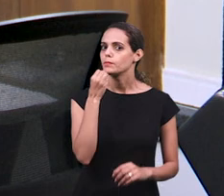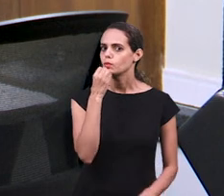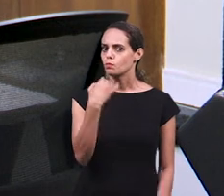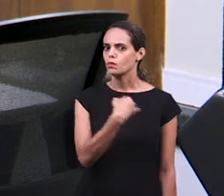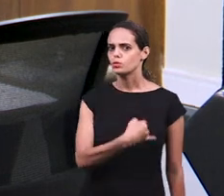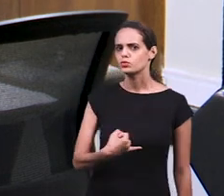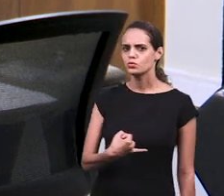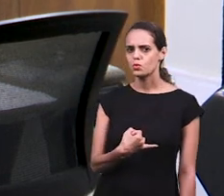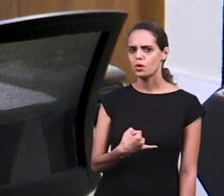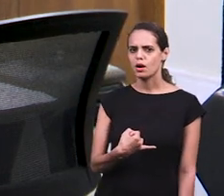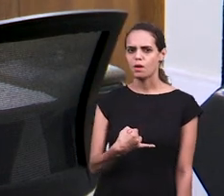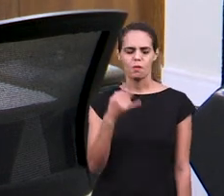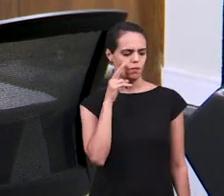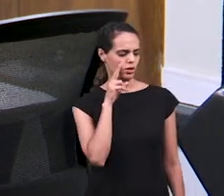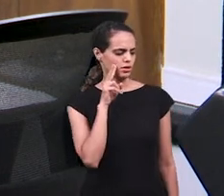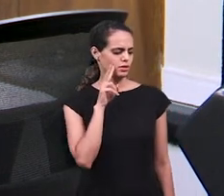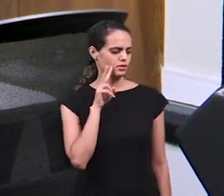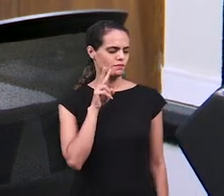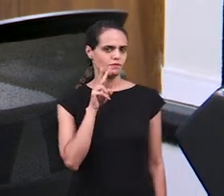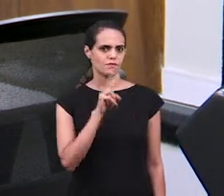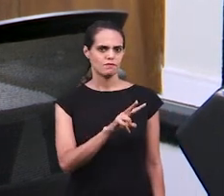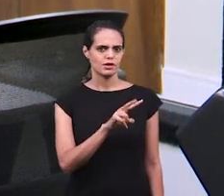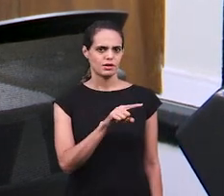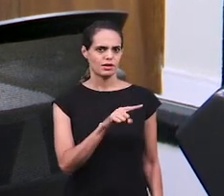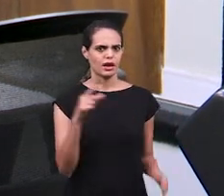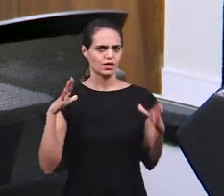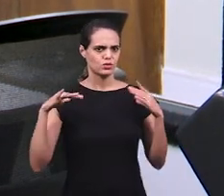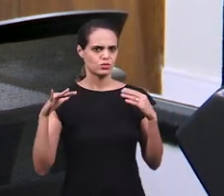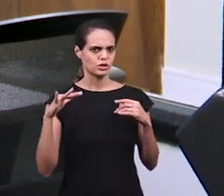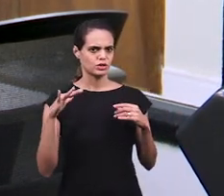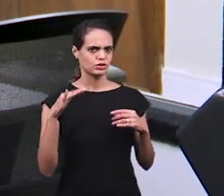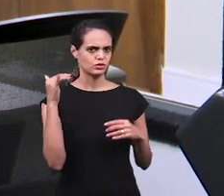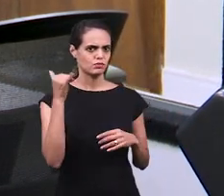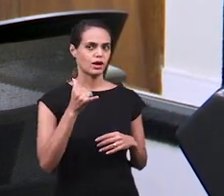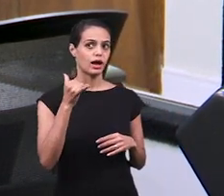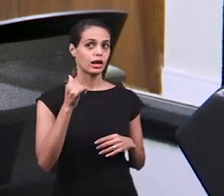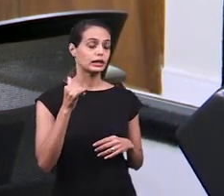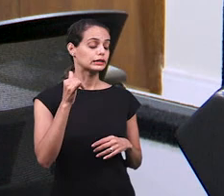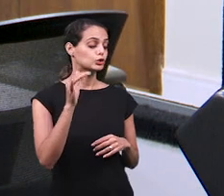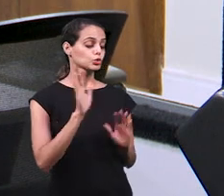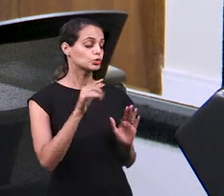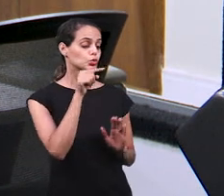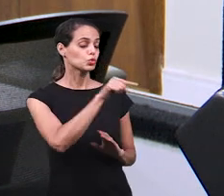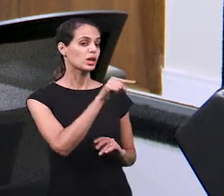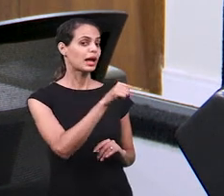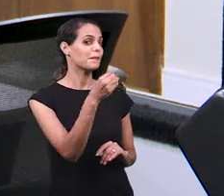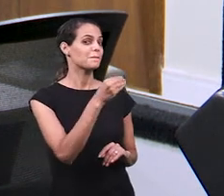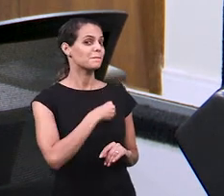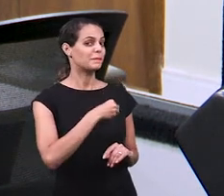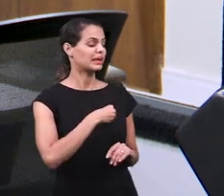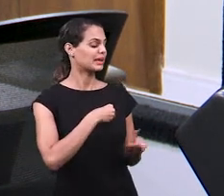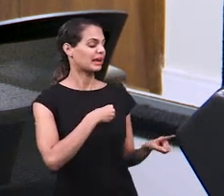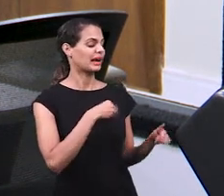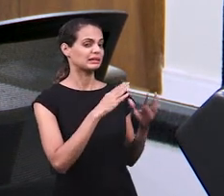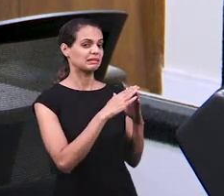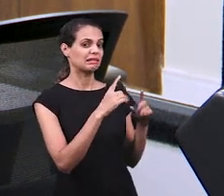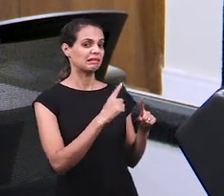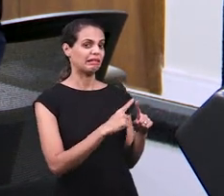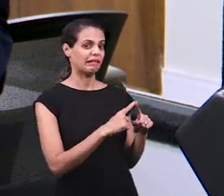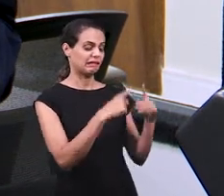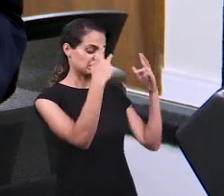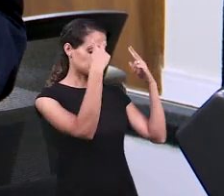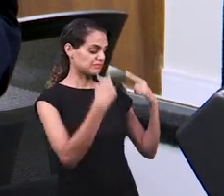quando João olha e se admira, mas o anjo do Senhor vem e mostra de cima o que havia realmente